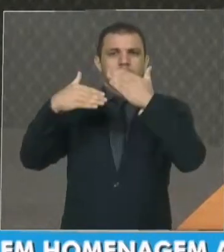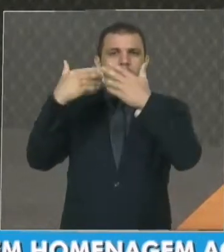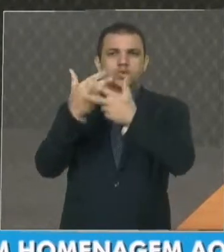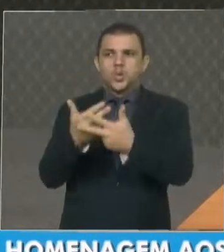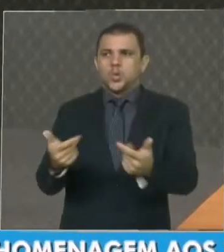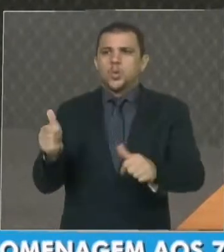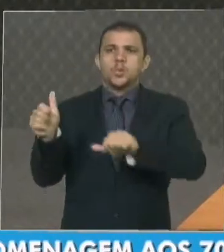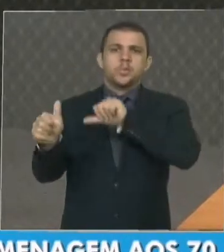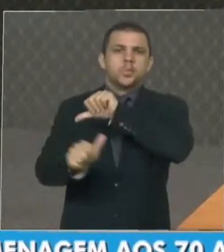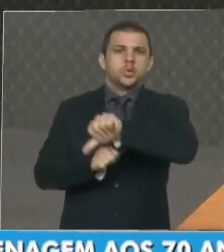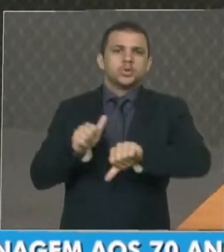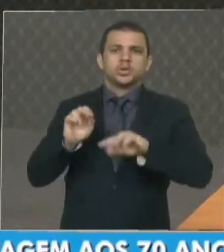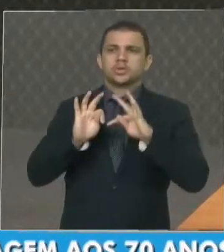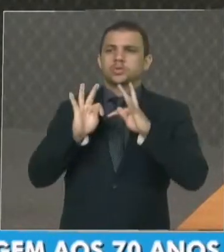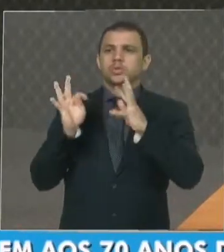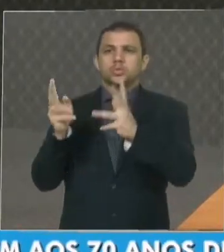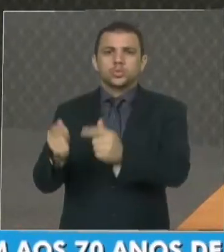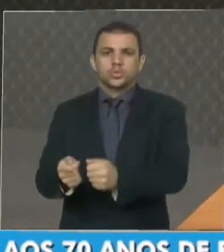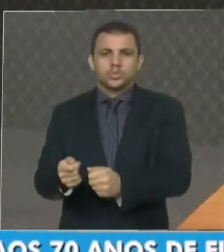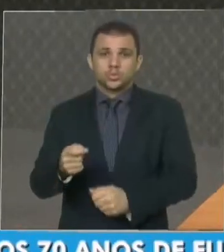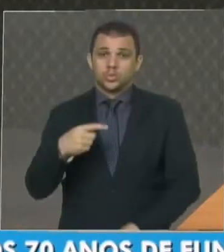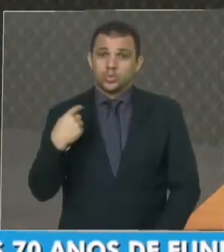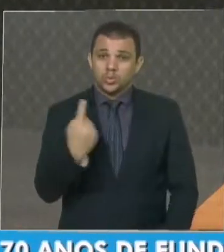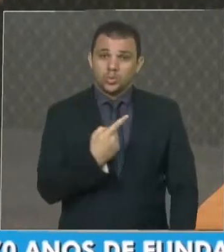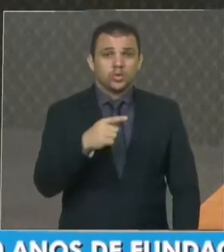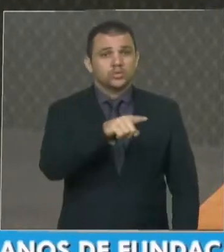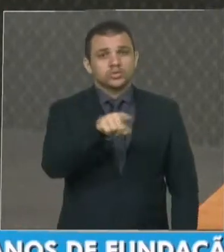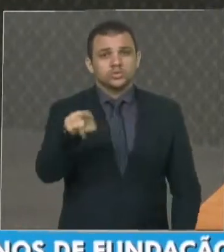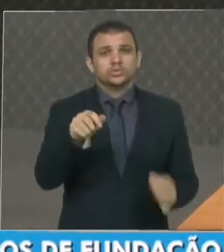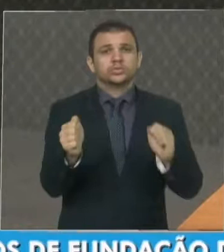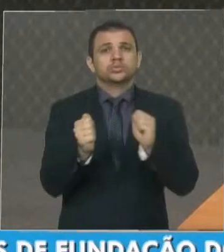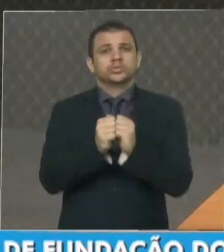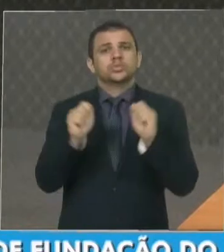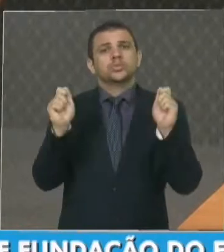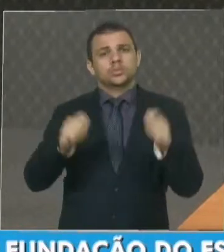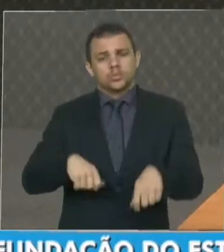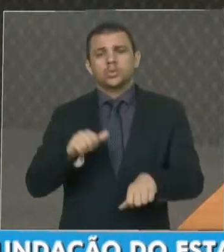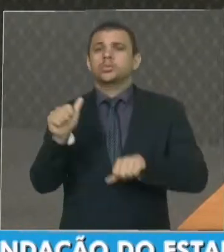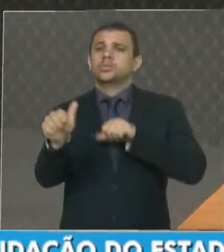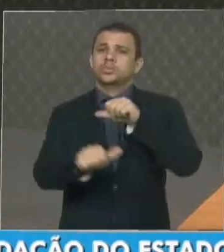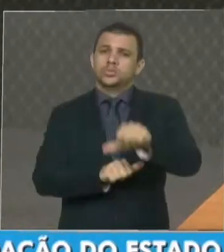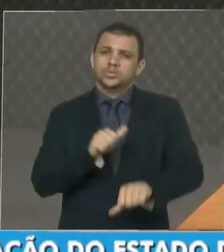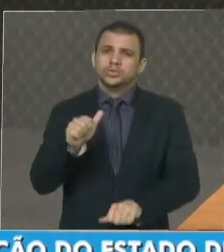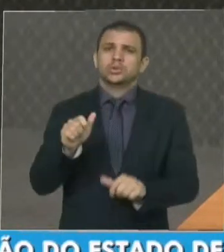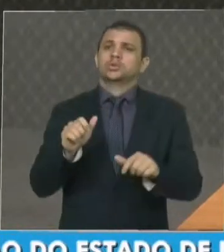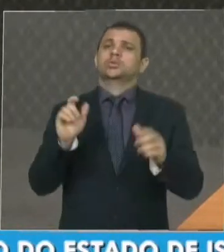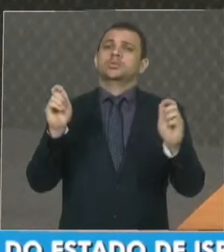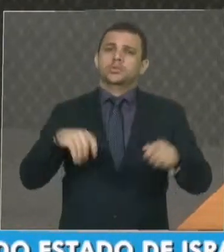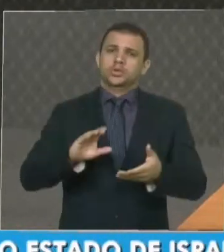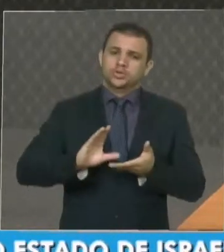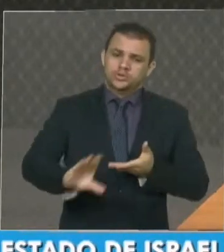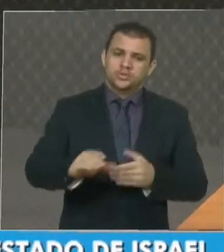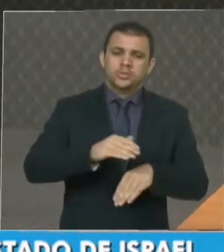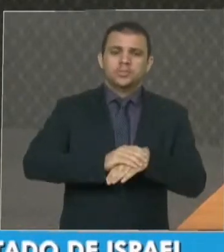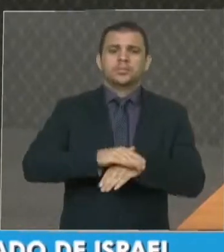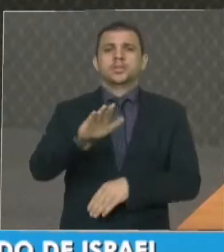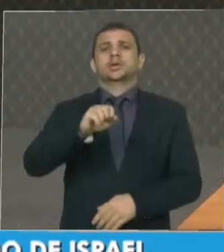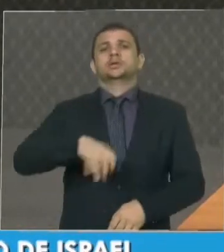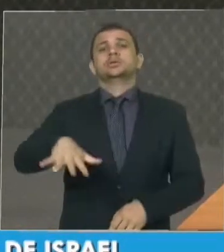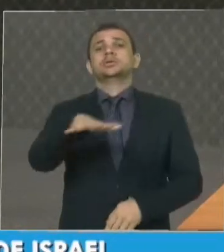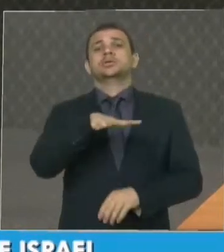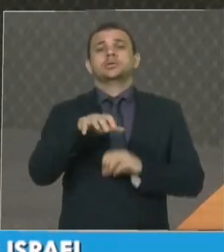mudar tudo. Nós, vocês, juntos, podemos mudar, podemos investir mais na